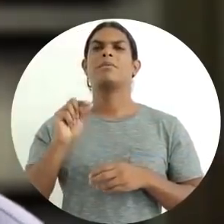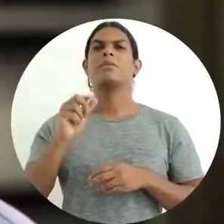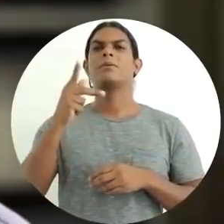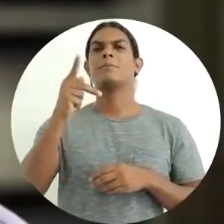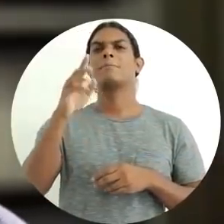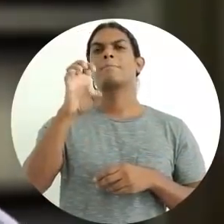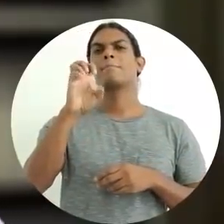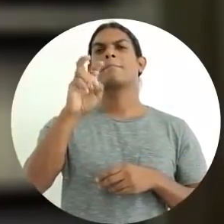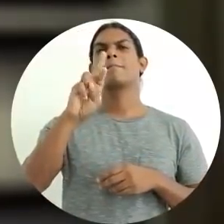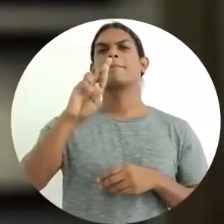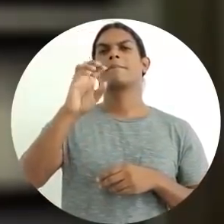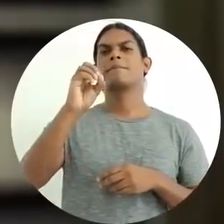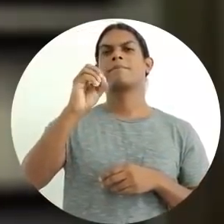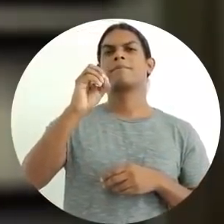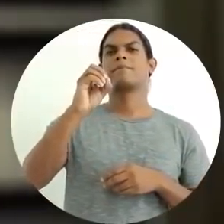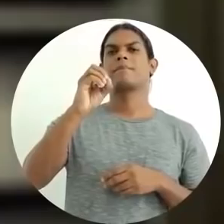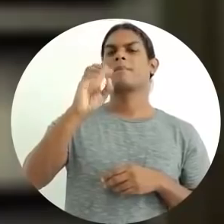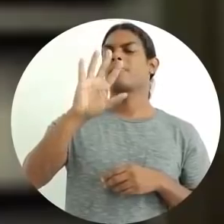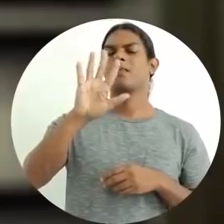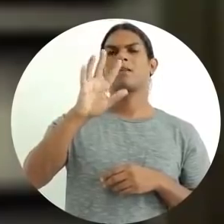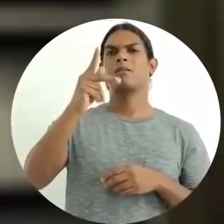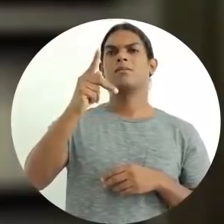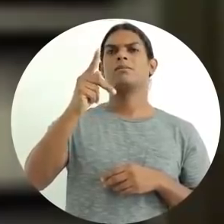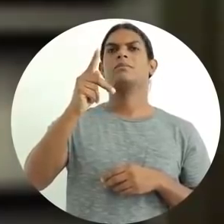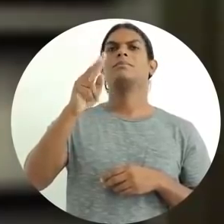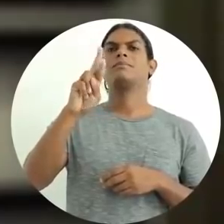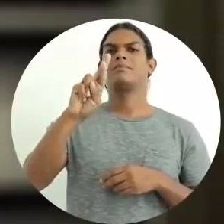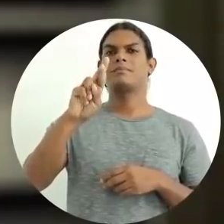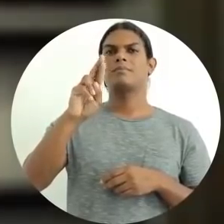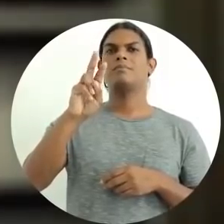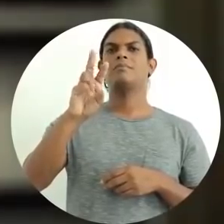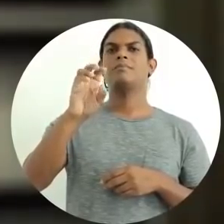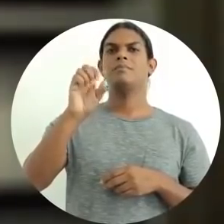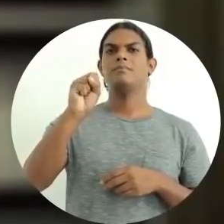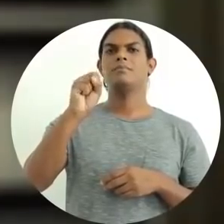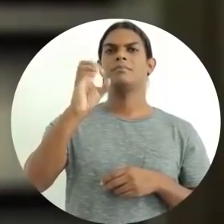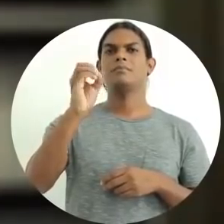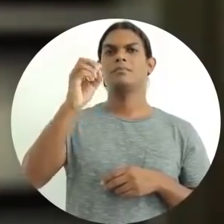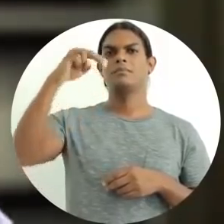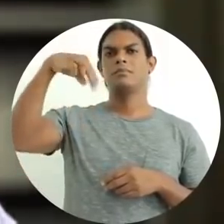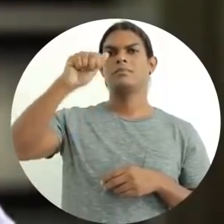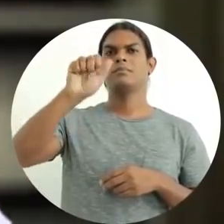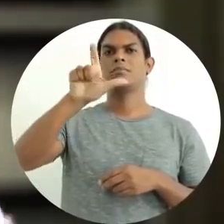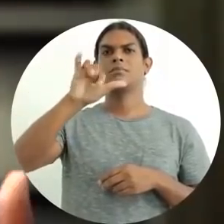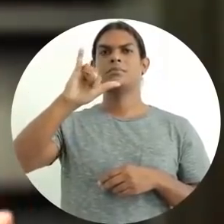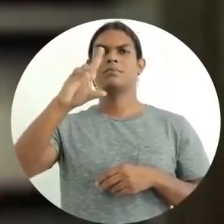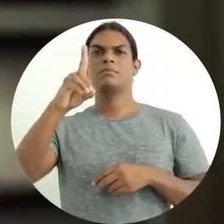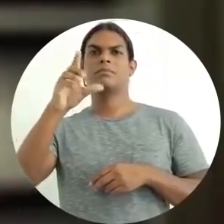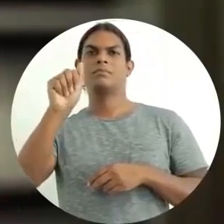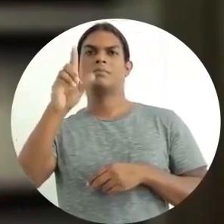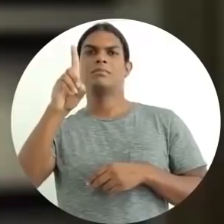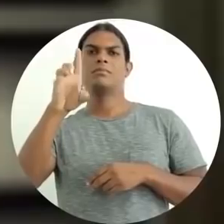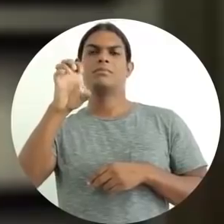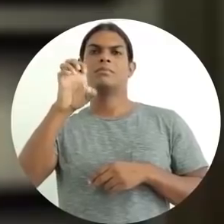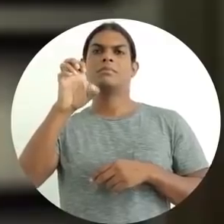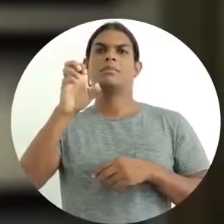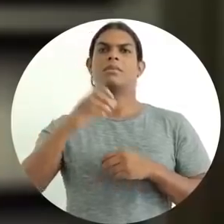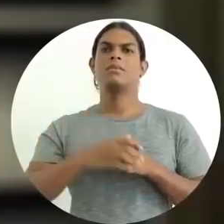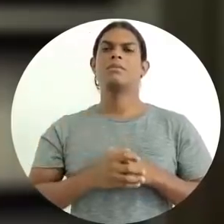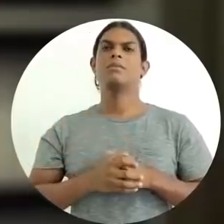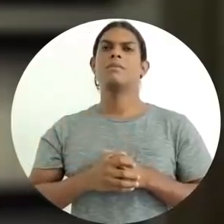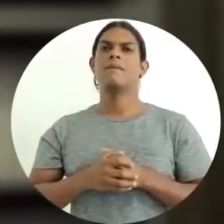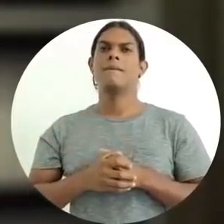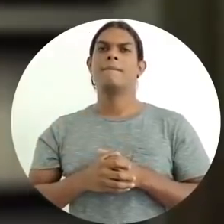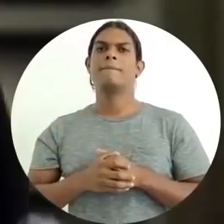é personalidade? Personalidade vem de persona. Isso mesmo, de persona, né? É